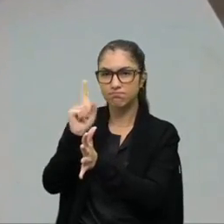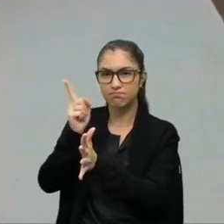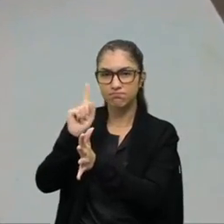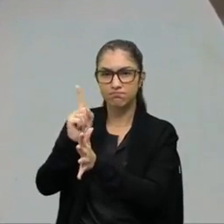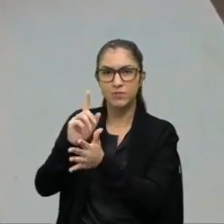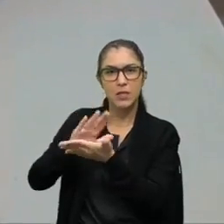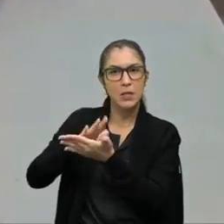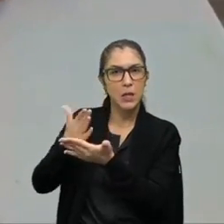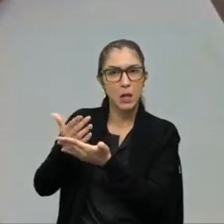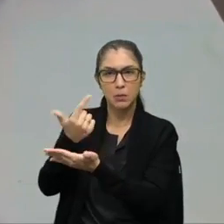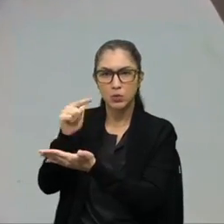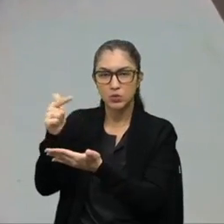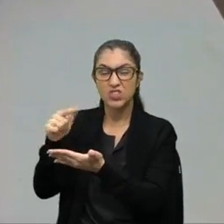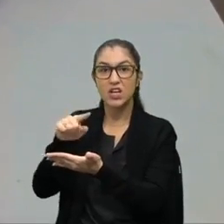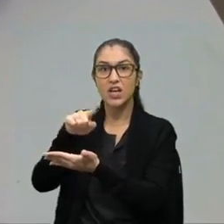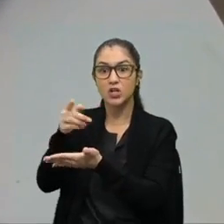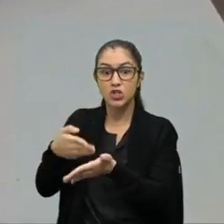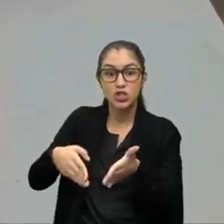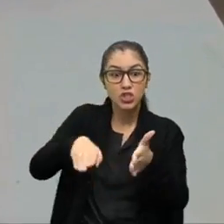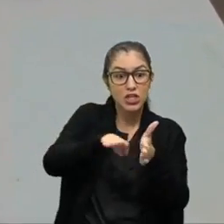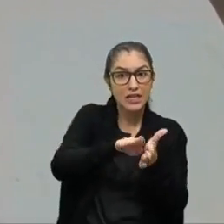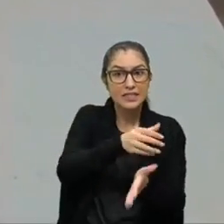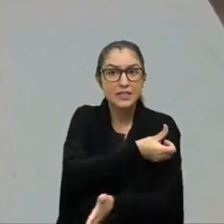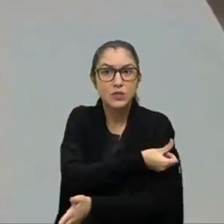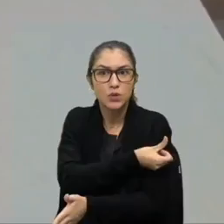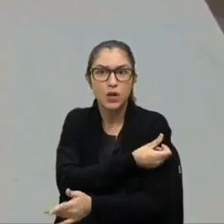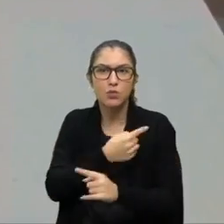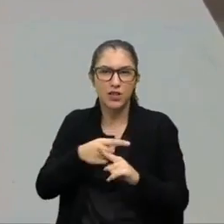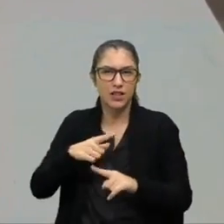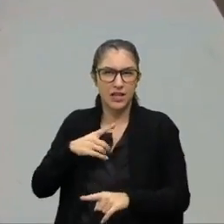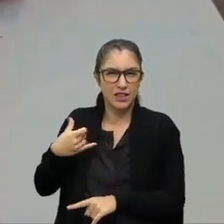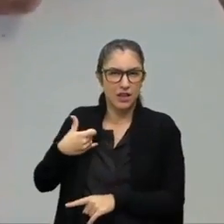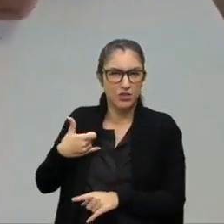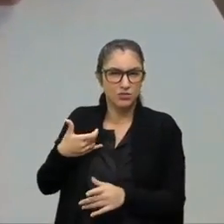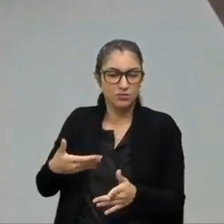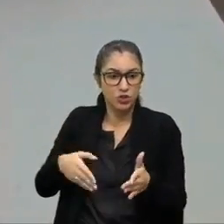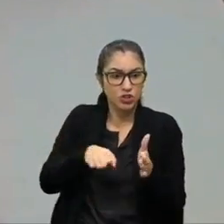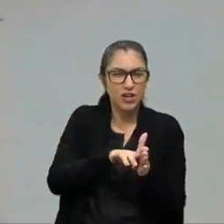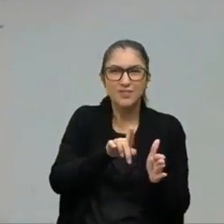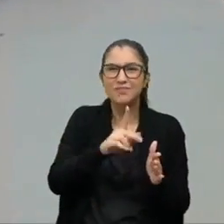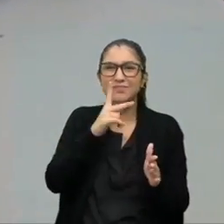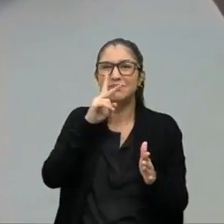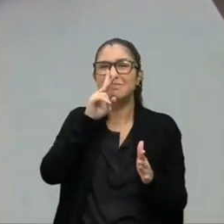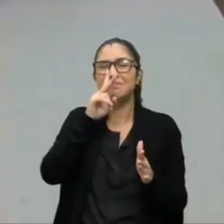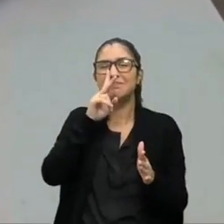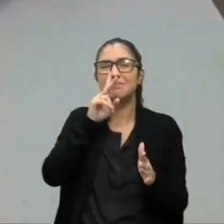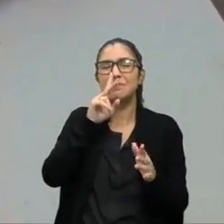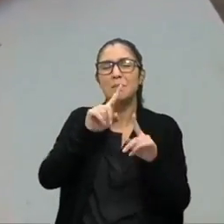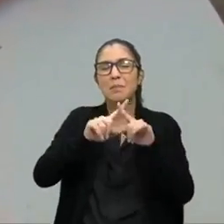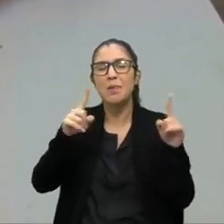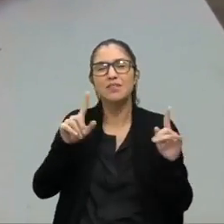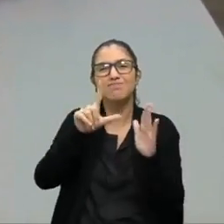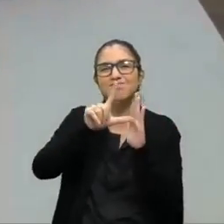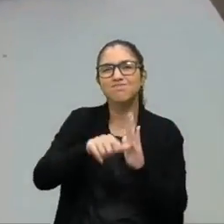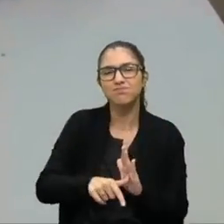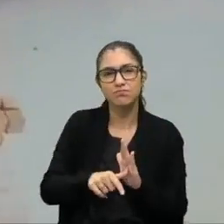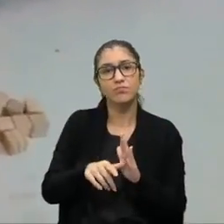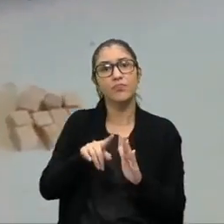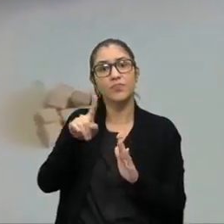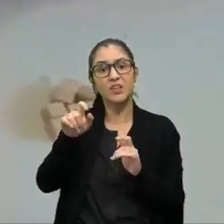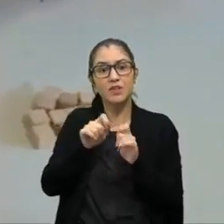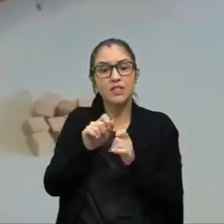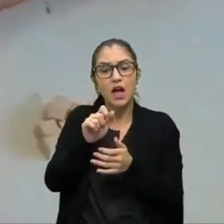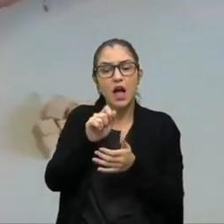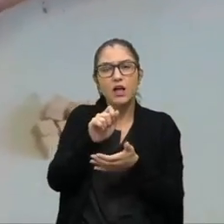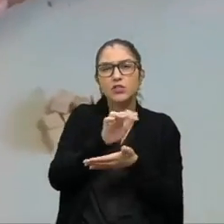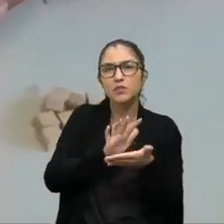acesso a intérprete. Então, eles chegam para o 6º ano por causa da idade, mas eles chegam com um atraso bem grande. Então, estão fazendo